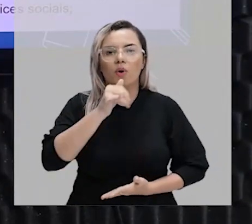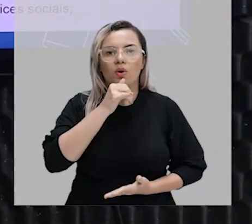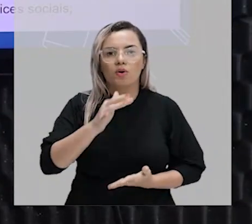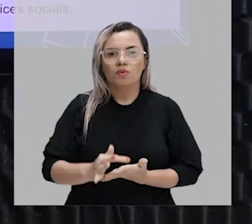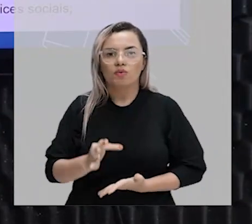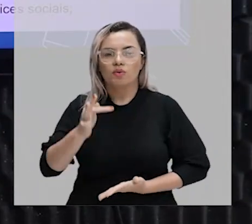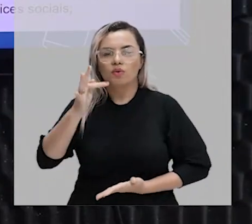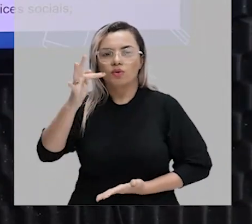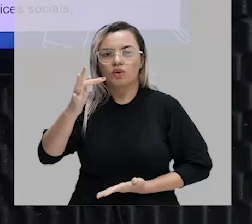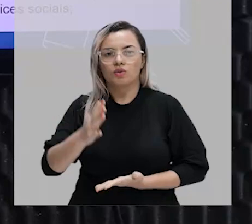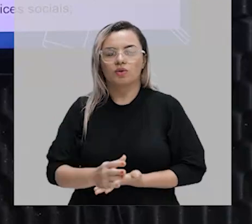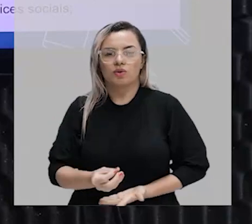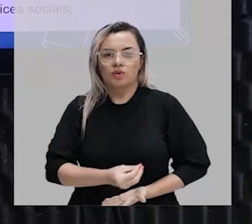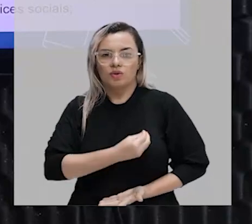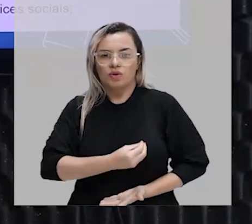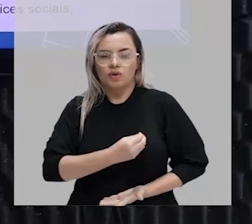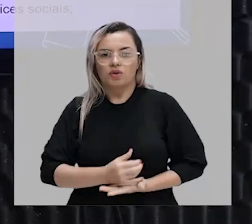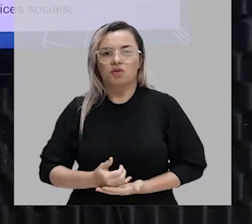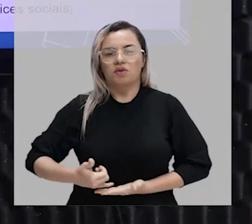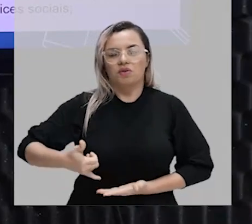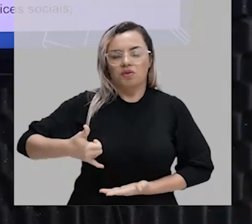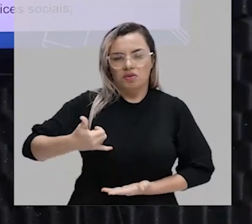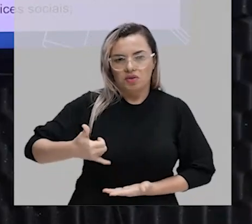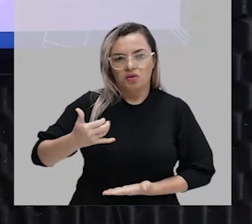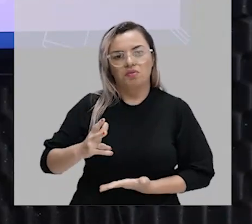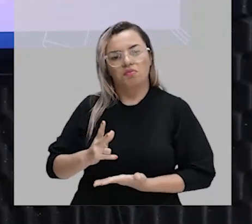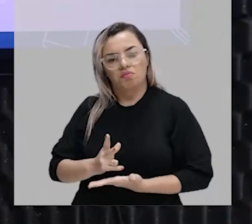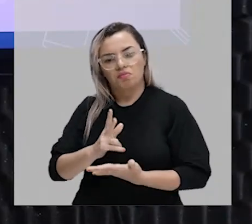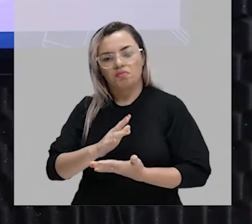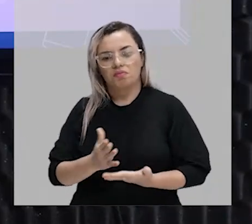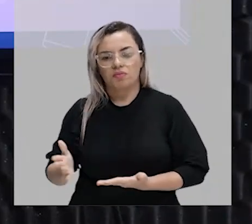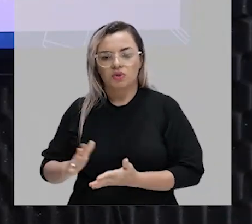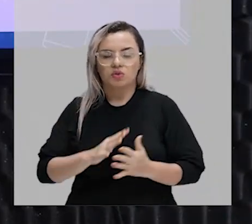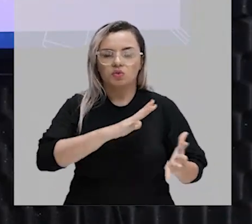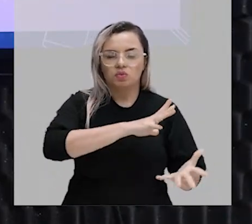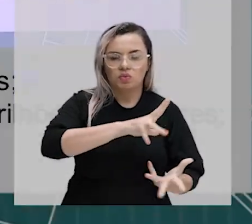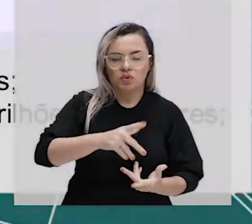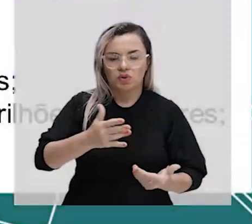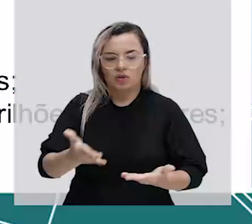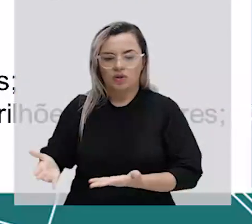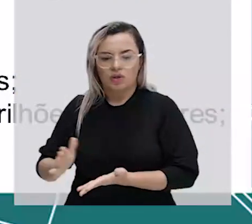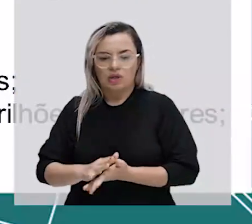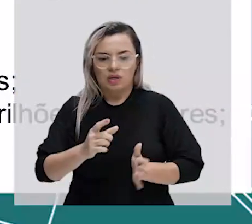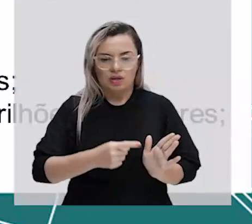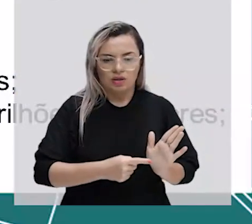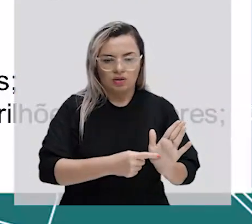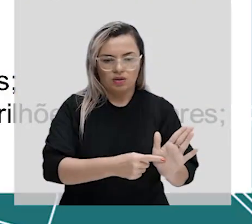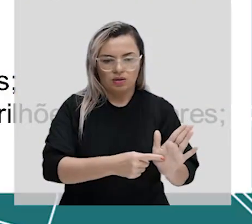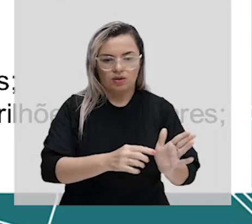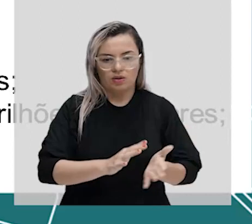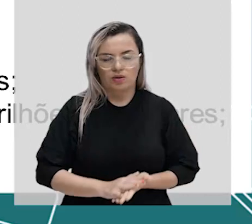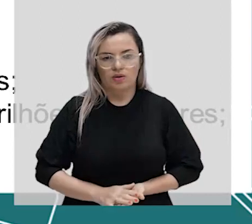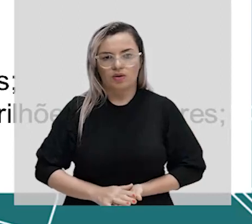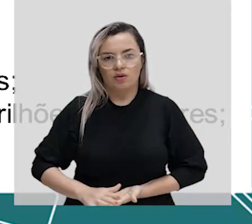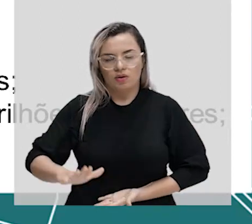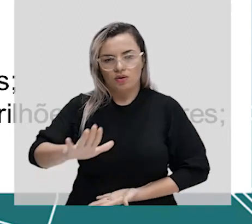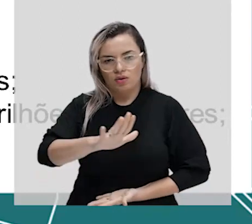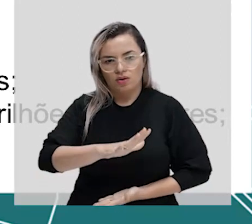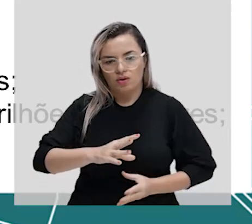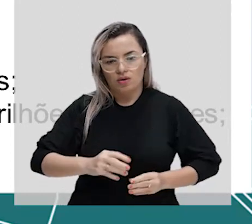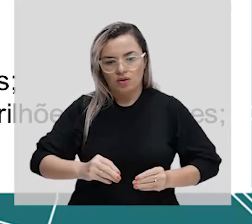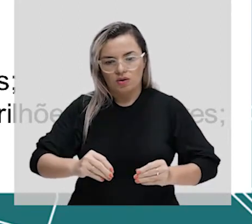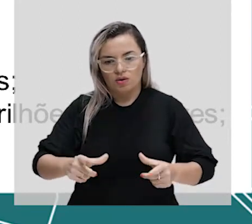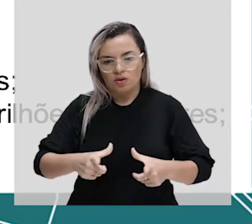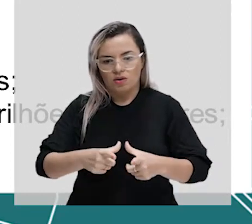expectativas de vida do mundo, galera, tá? Qualidade de vida, tá? Mostrando aqui para você, tá? Aqui está o território japonês, muito próximo